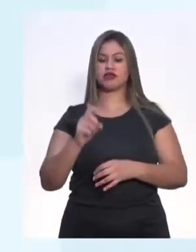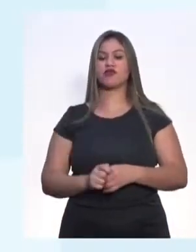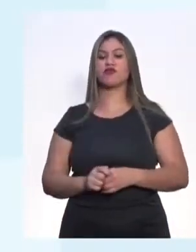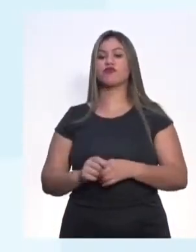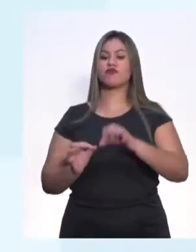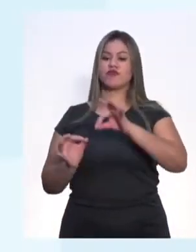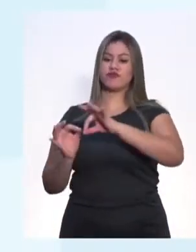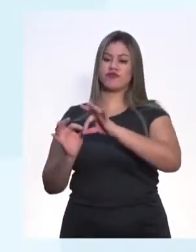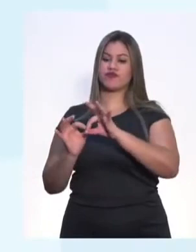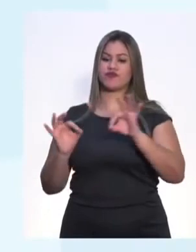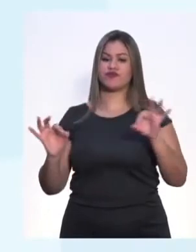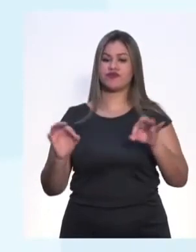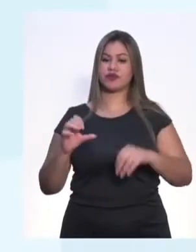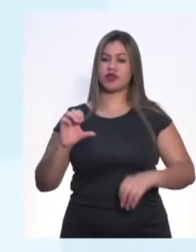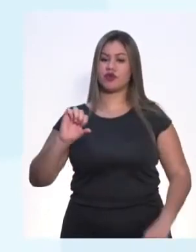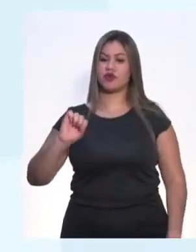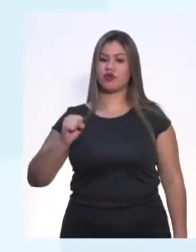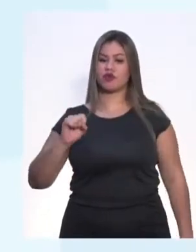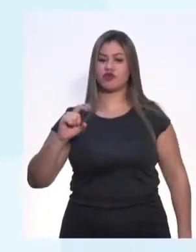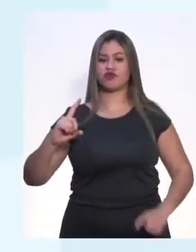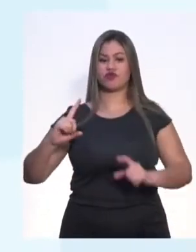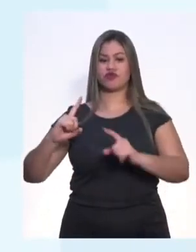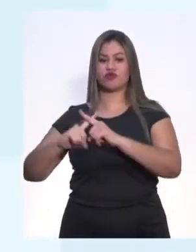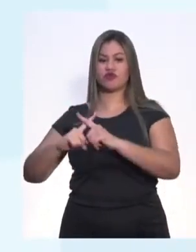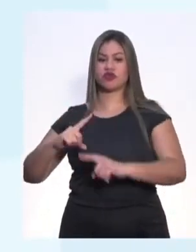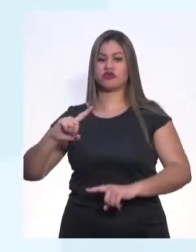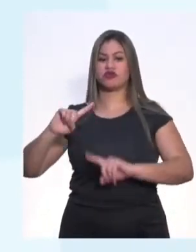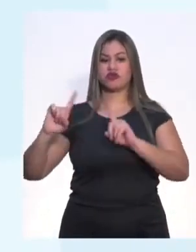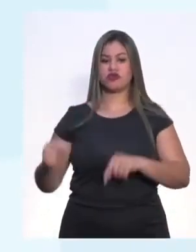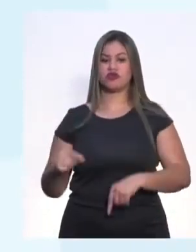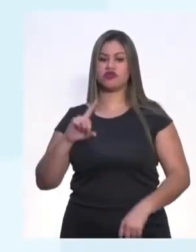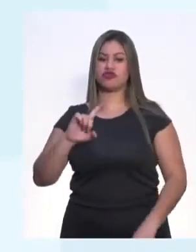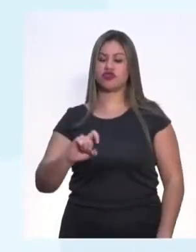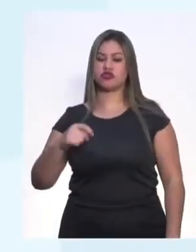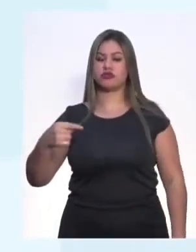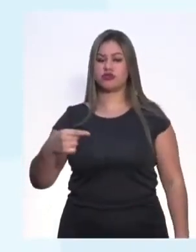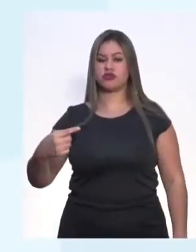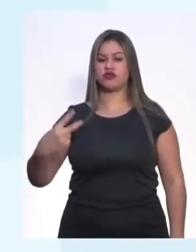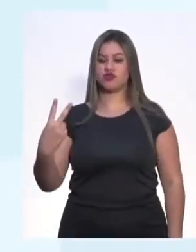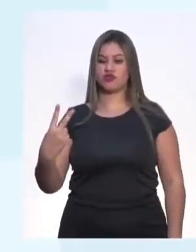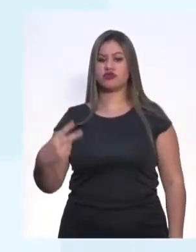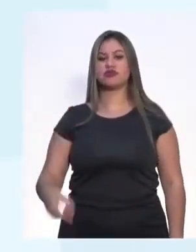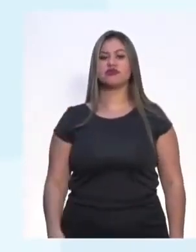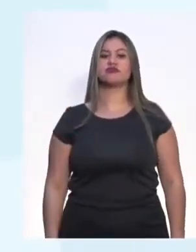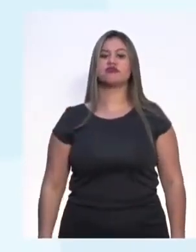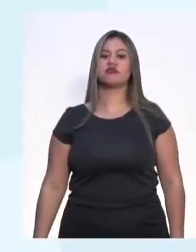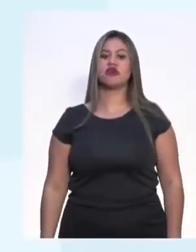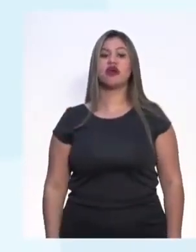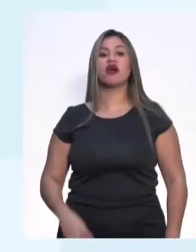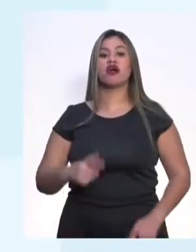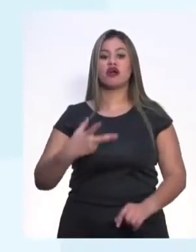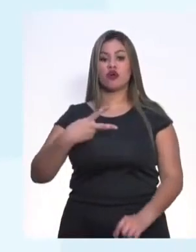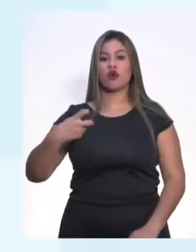x menos 2. X menos 2. Então, essa multiplicação é a minha área, então isso vai ser igual